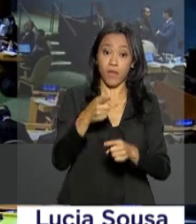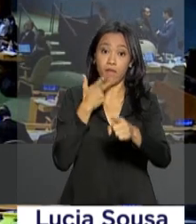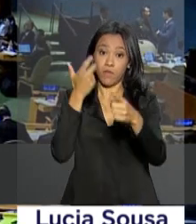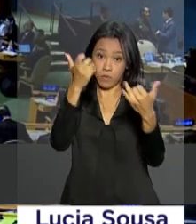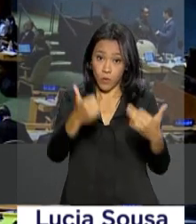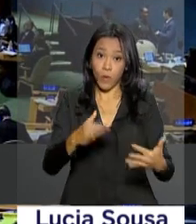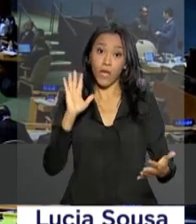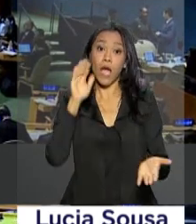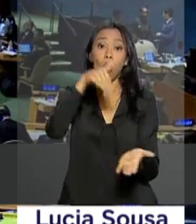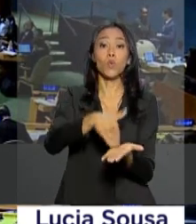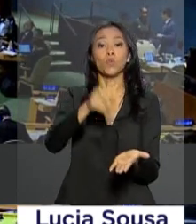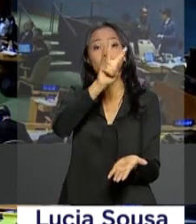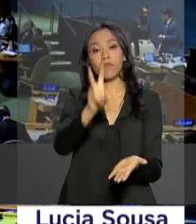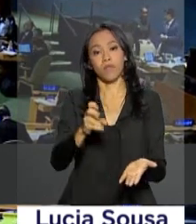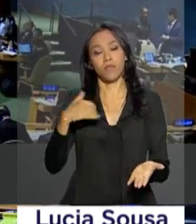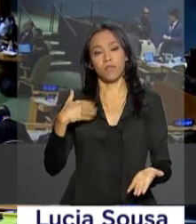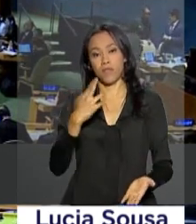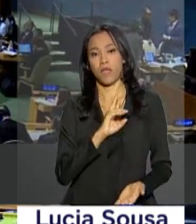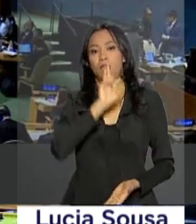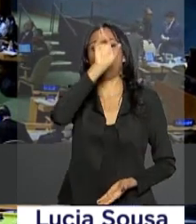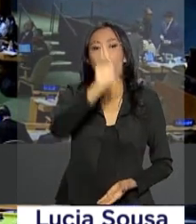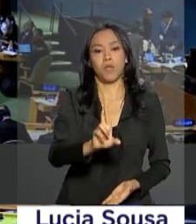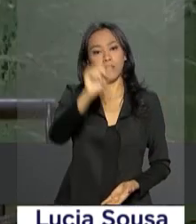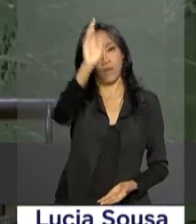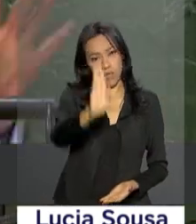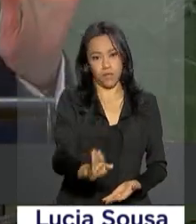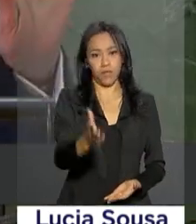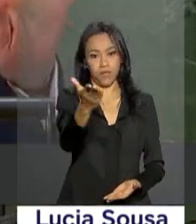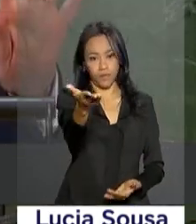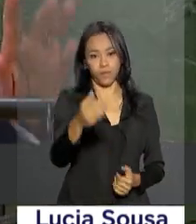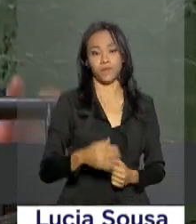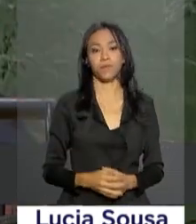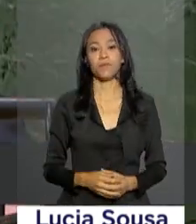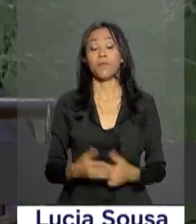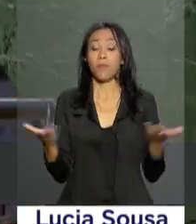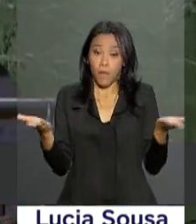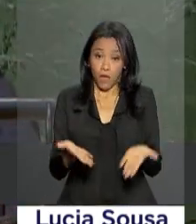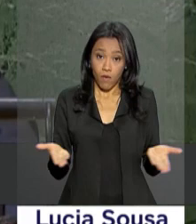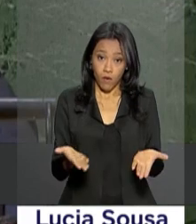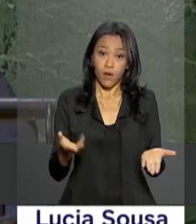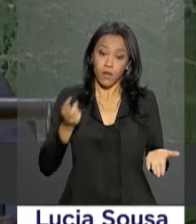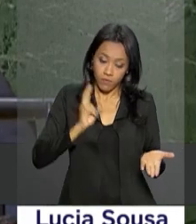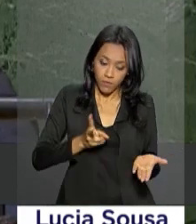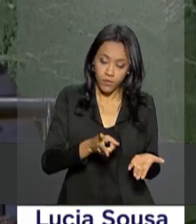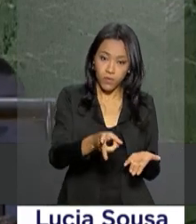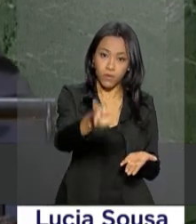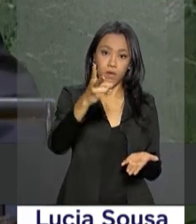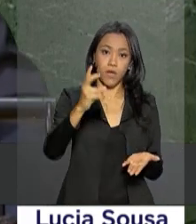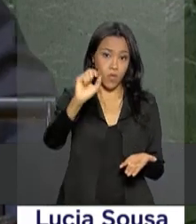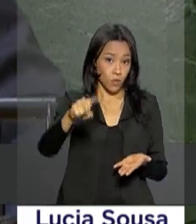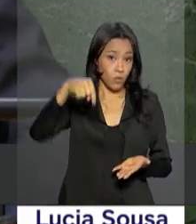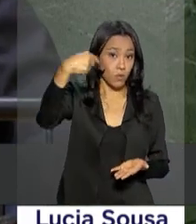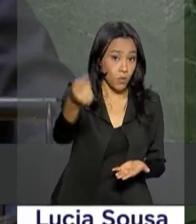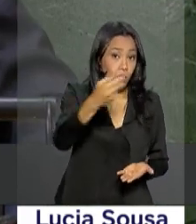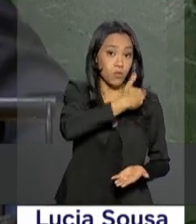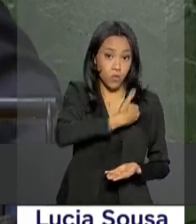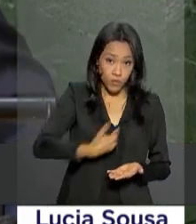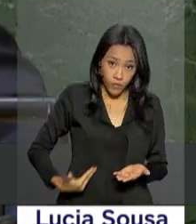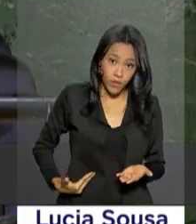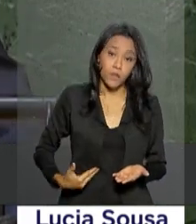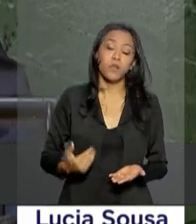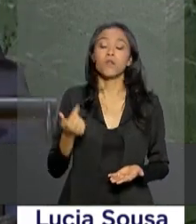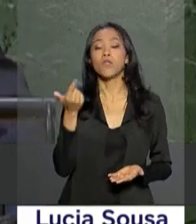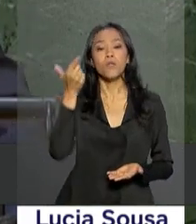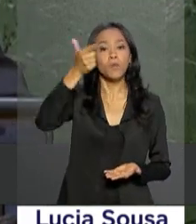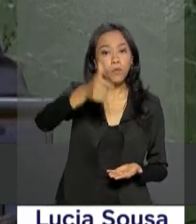brasil no debate geral das nações unidas como presidente agora é ir adiante o próximo governo o próximo